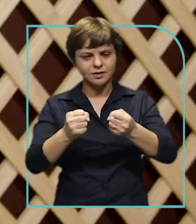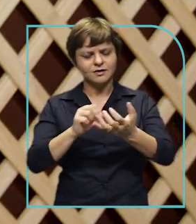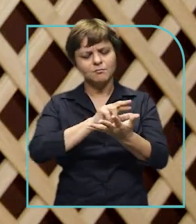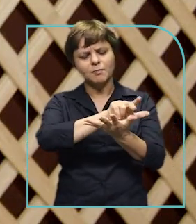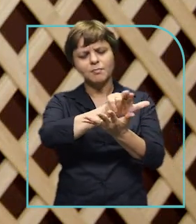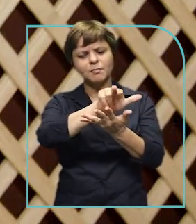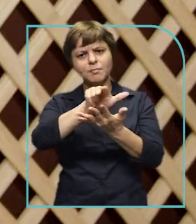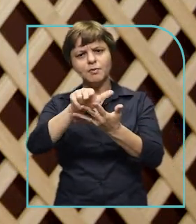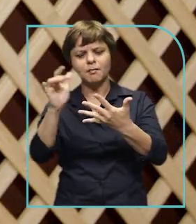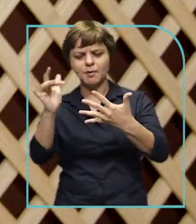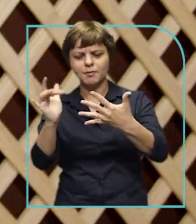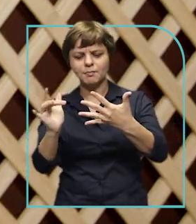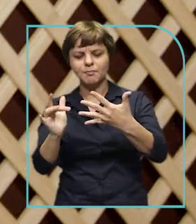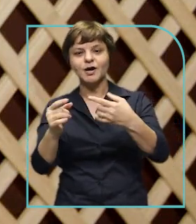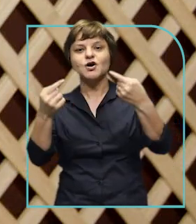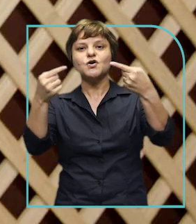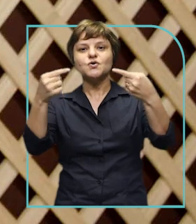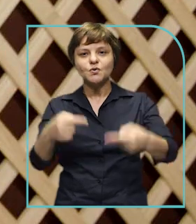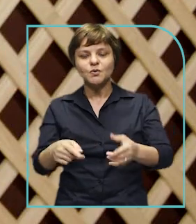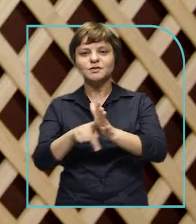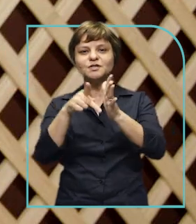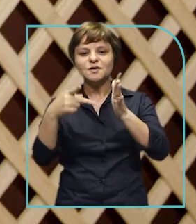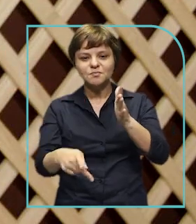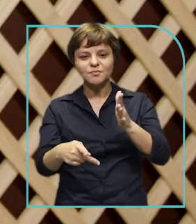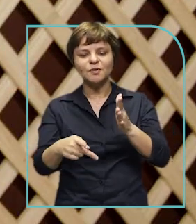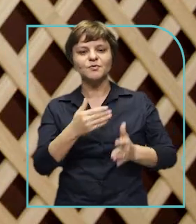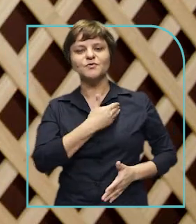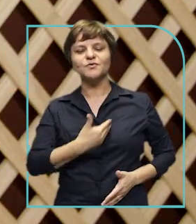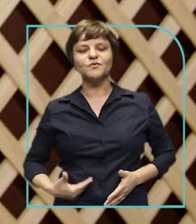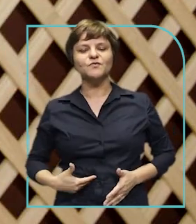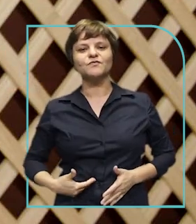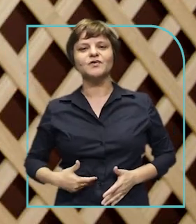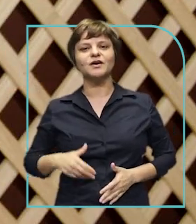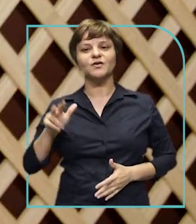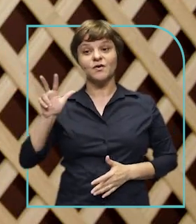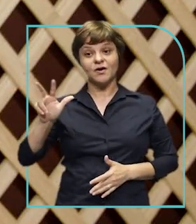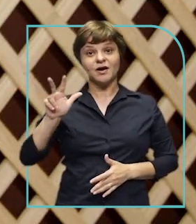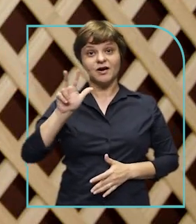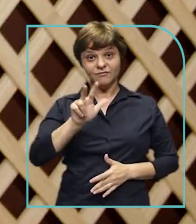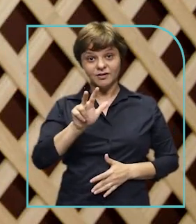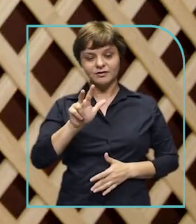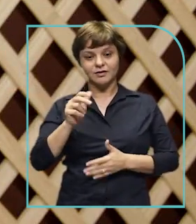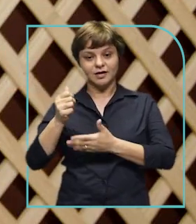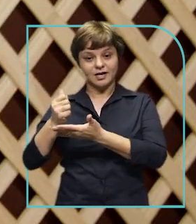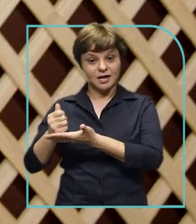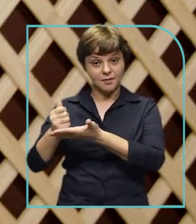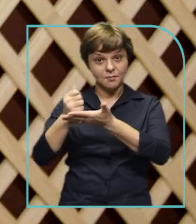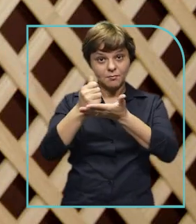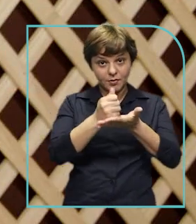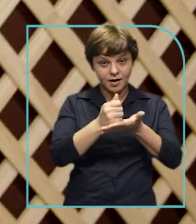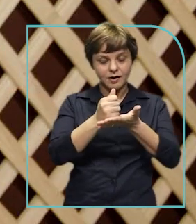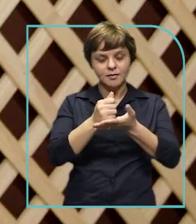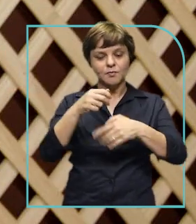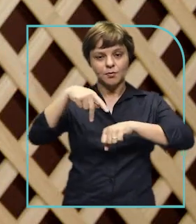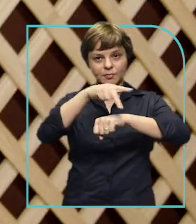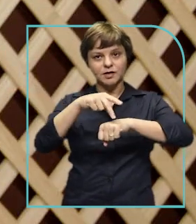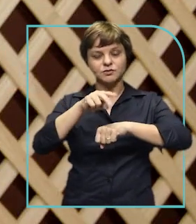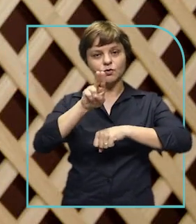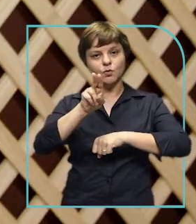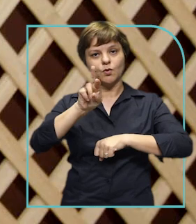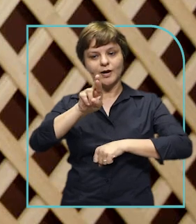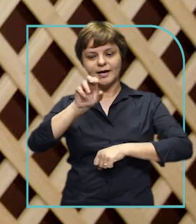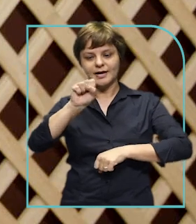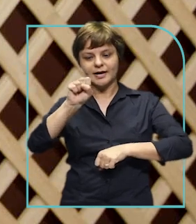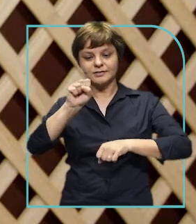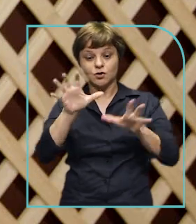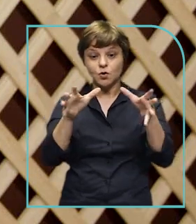que foram feitas contra o governo afegão. Antes, o governo afegão, apoiado pela União Soviética,